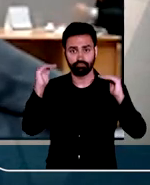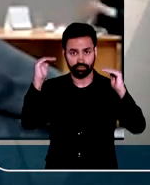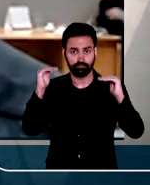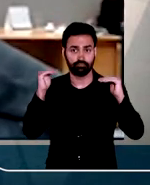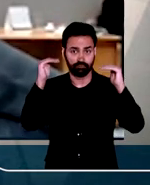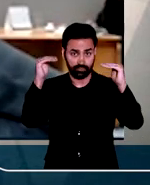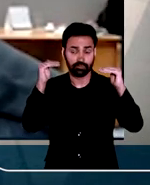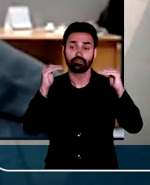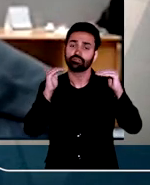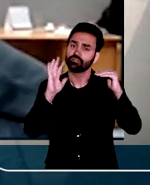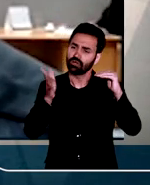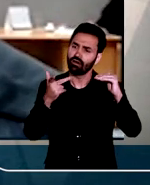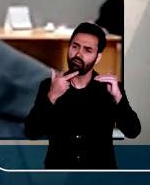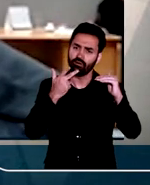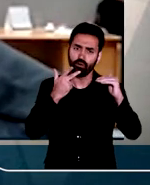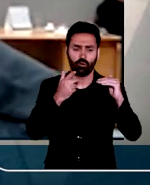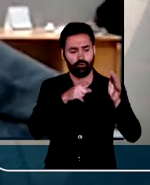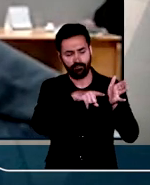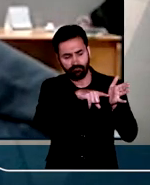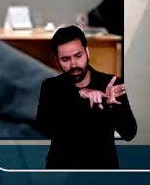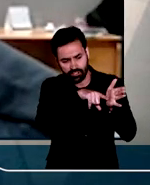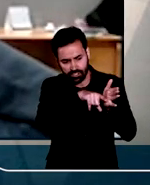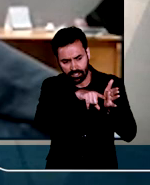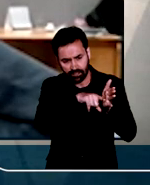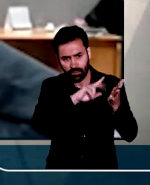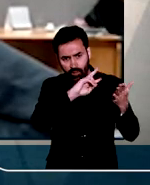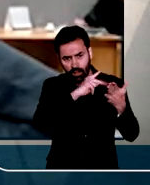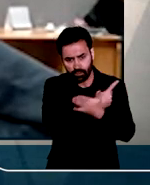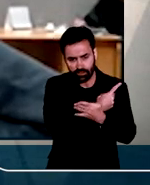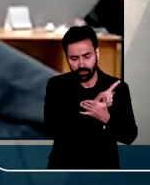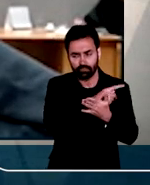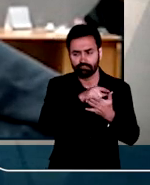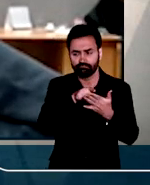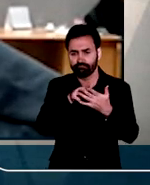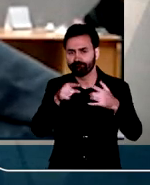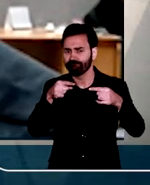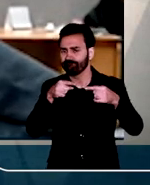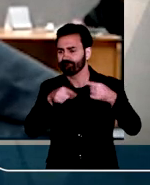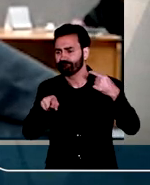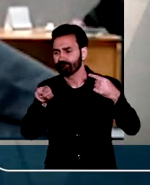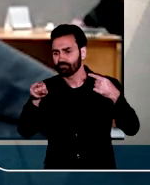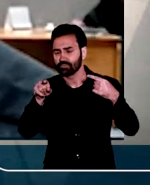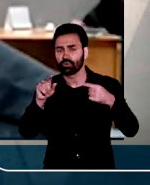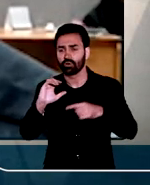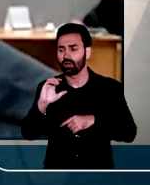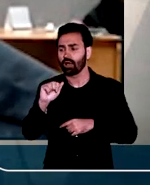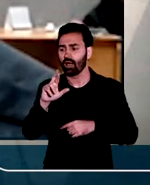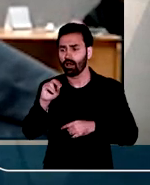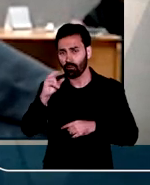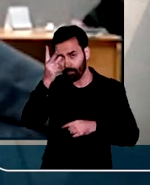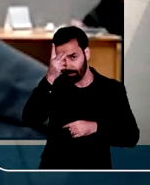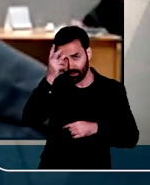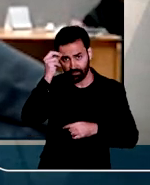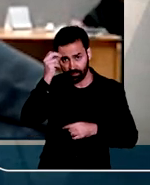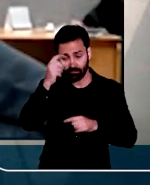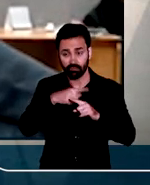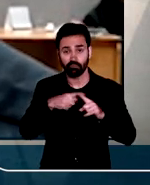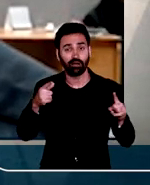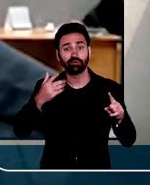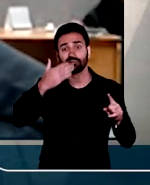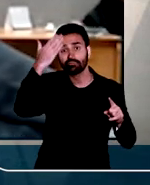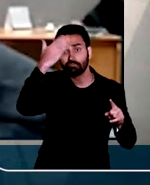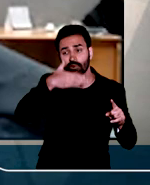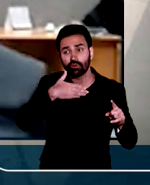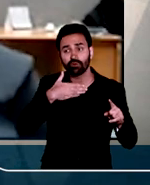instância apenas mencionou a Estreita ligação entre os fatos investigados e o cargo de prefeito sem